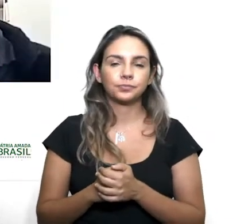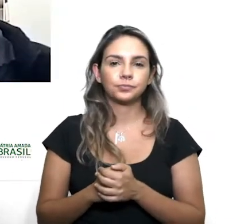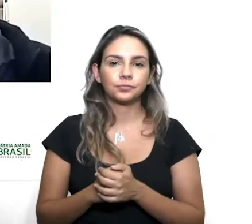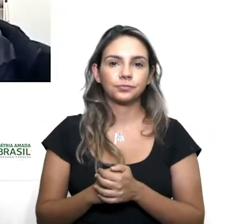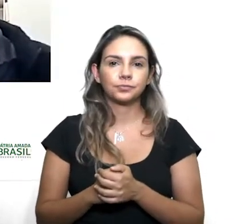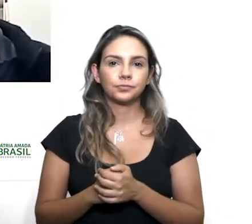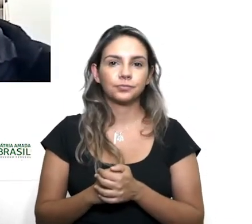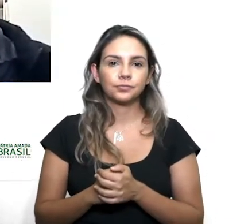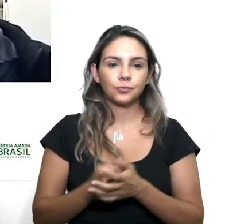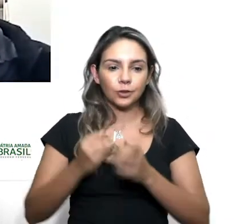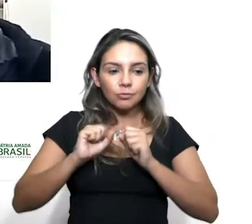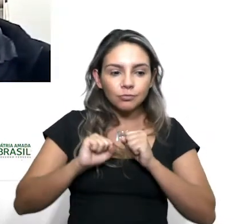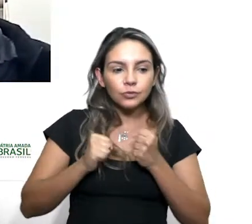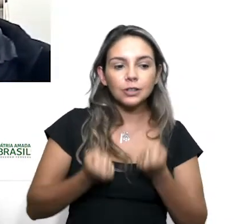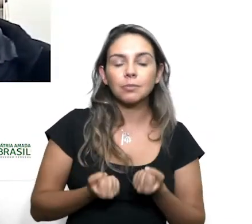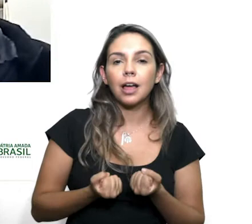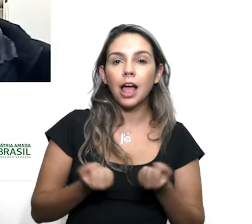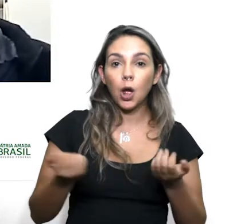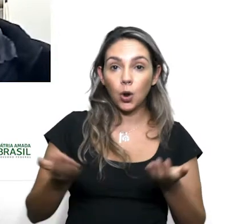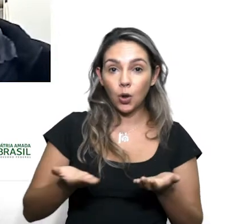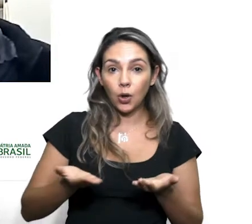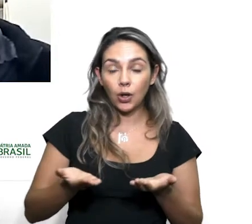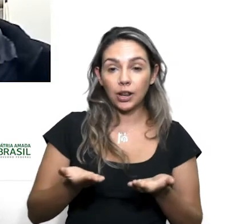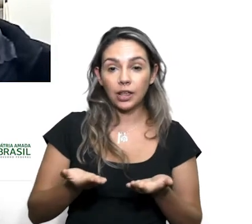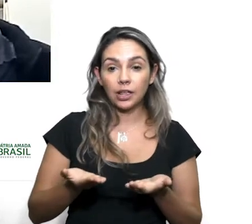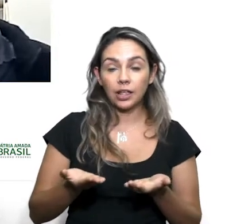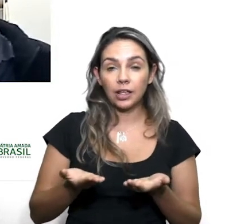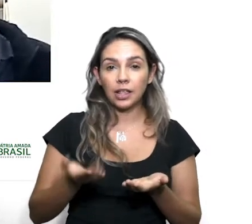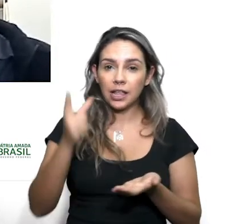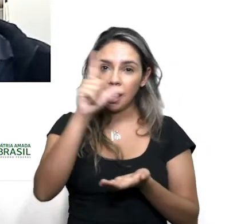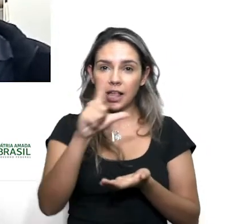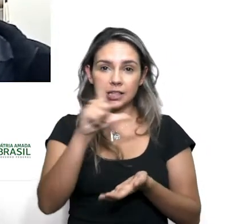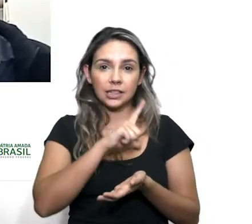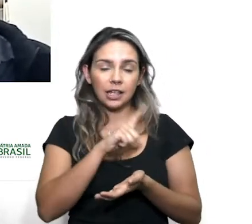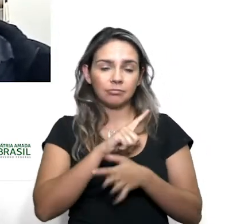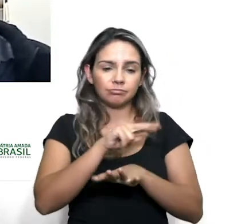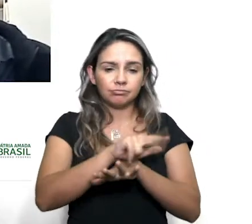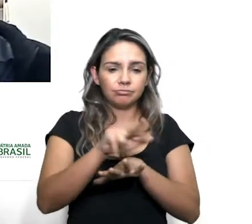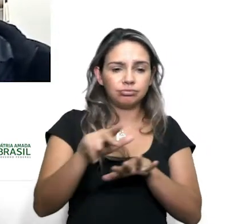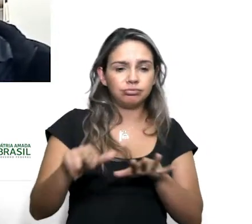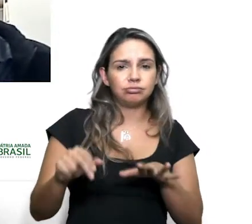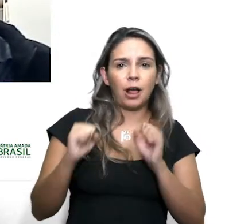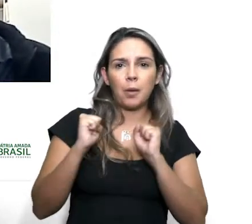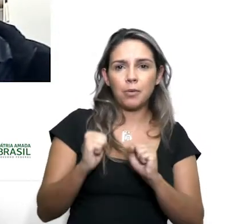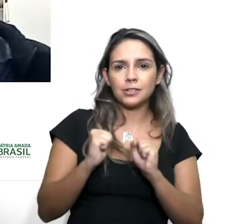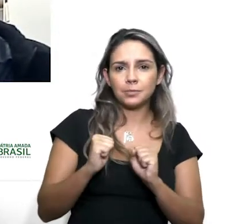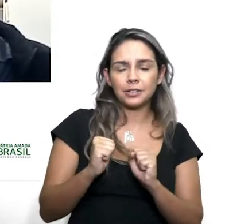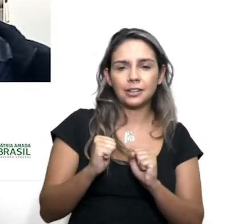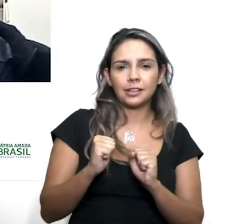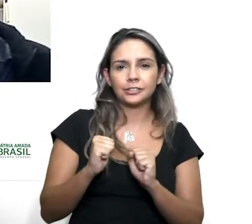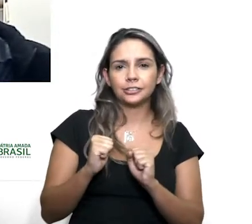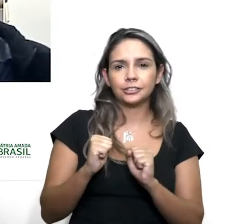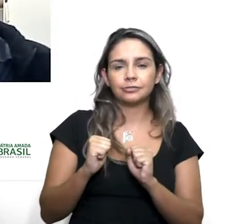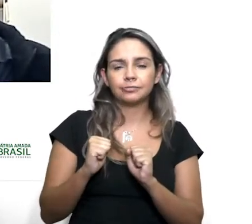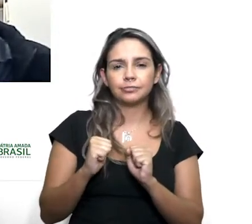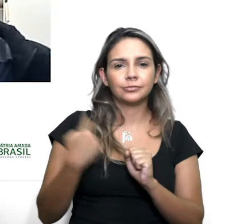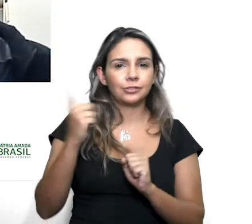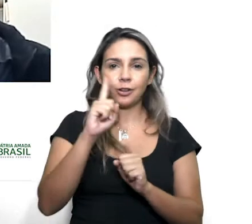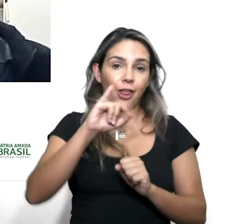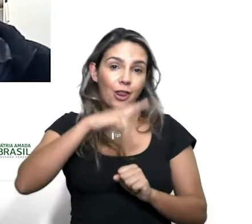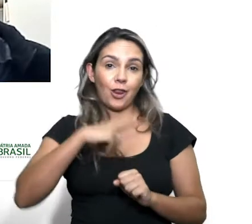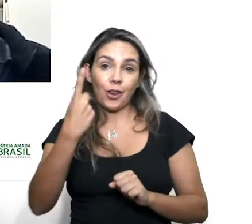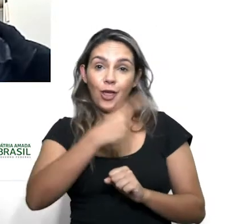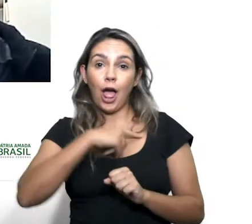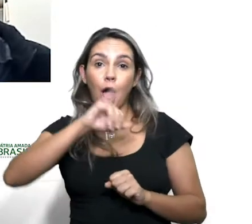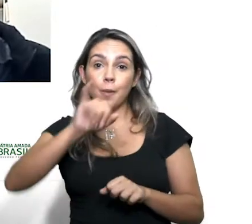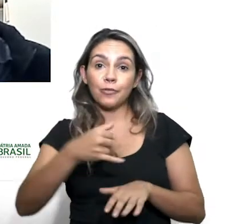muito entusiasmante. Agora, a literatura tem infinitas possibilidades, e o que me parece muitas vezes é que nós não